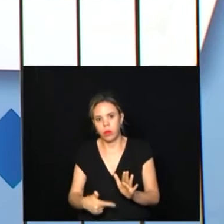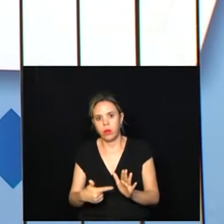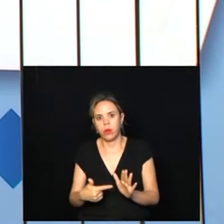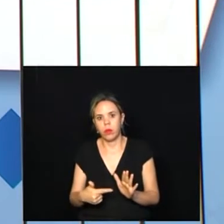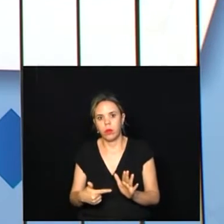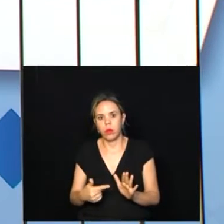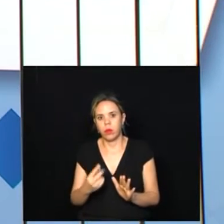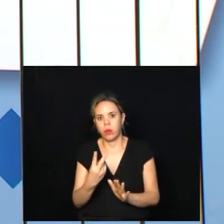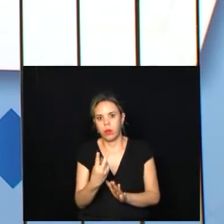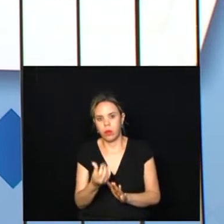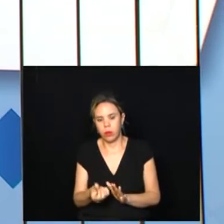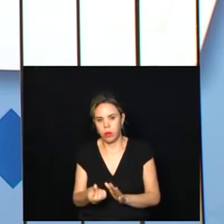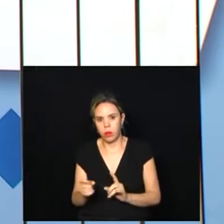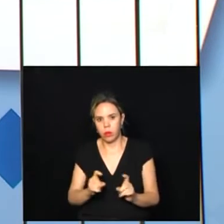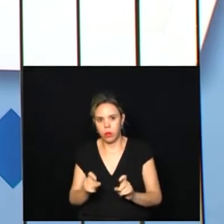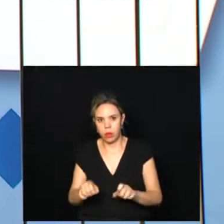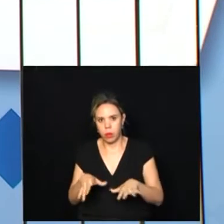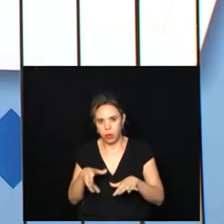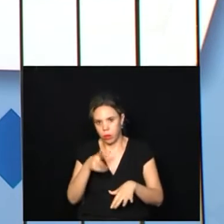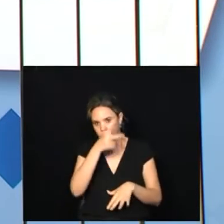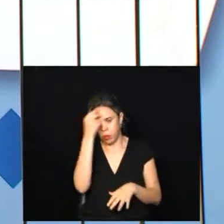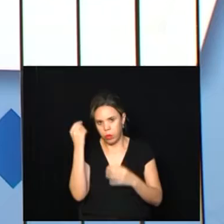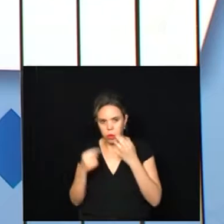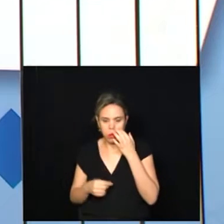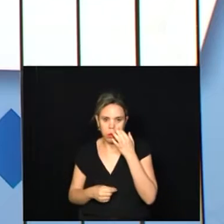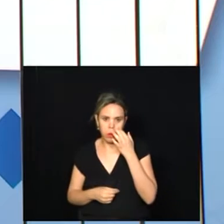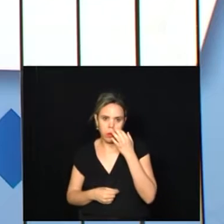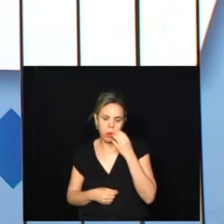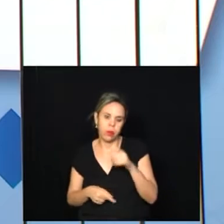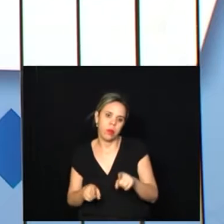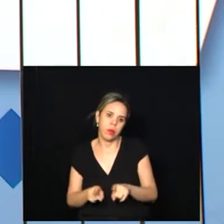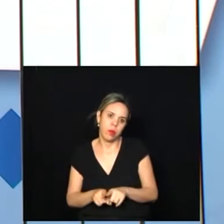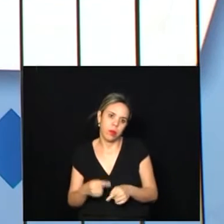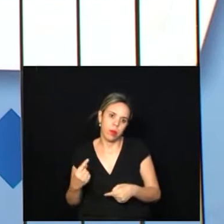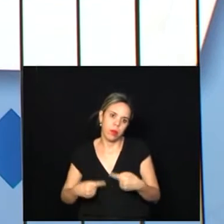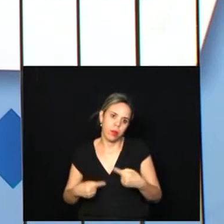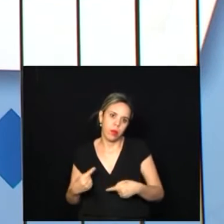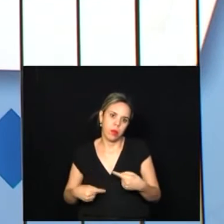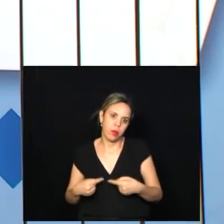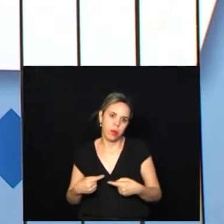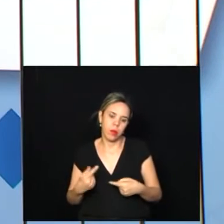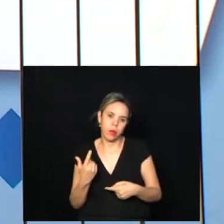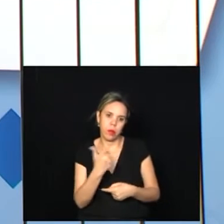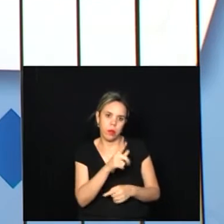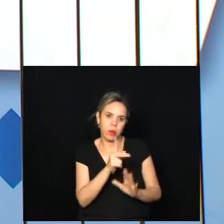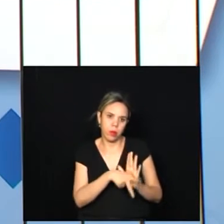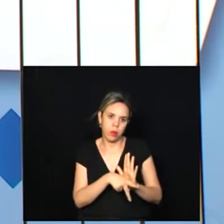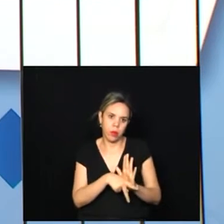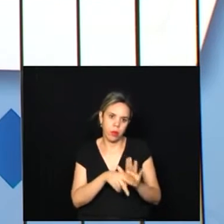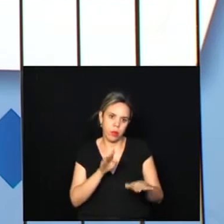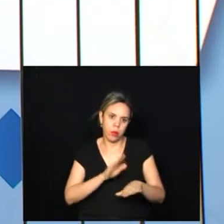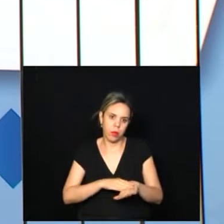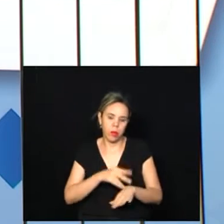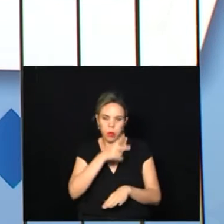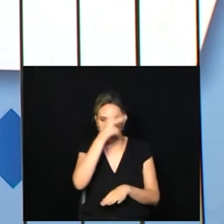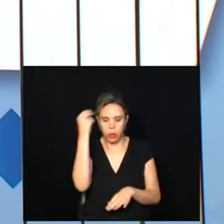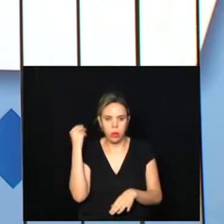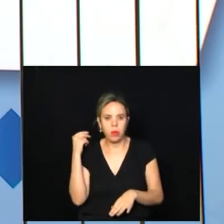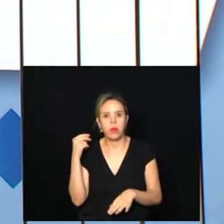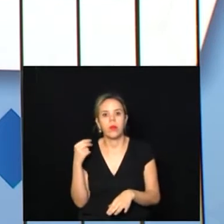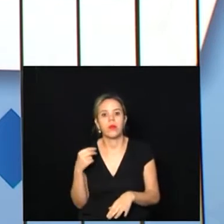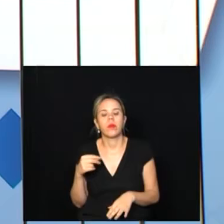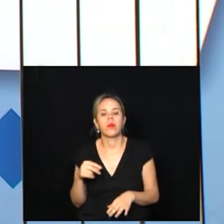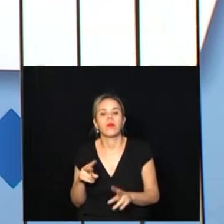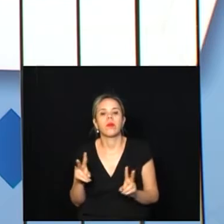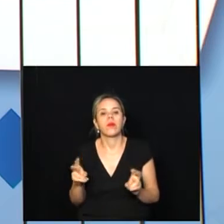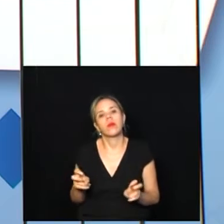a 26ª audiência pública. Nela também será discutida um outro projeto de autoria do prefeito. Ele